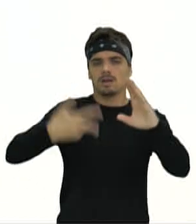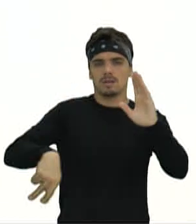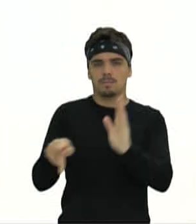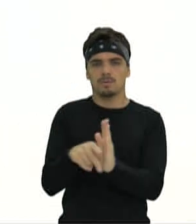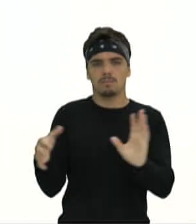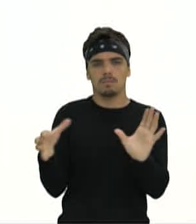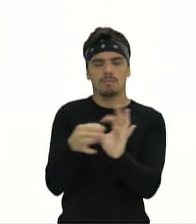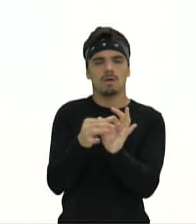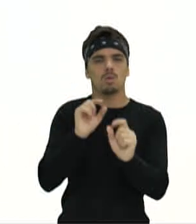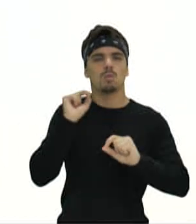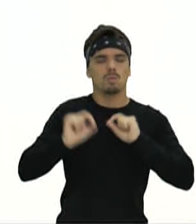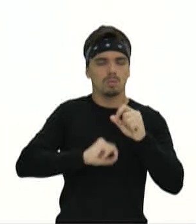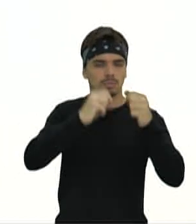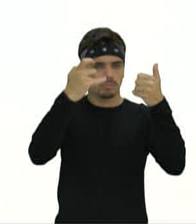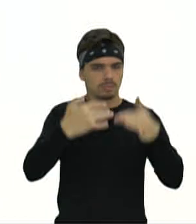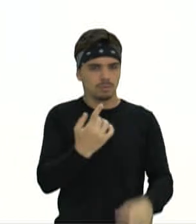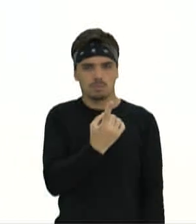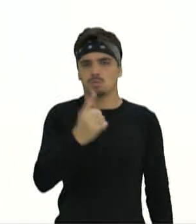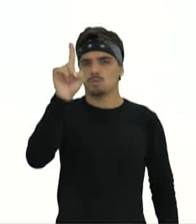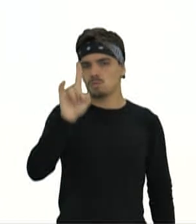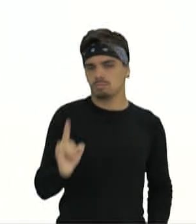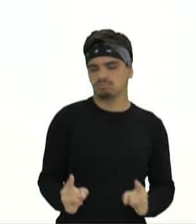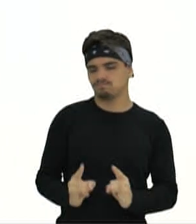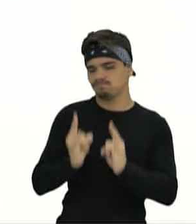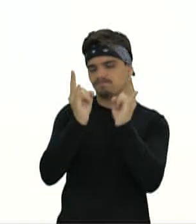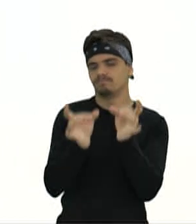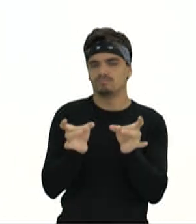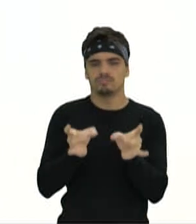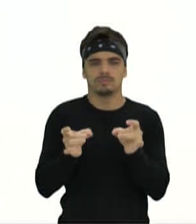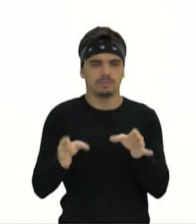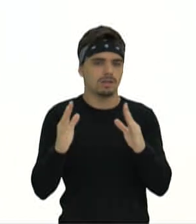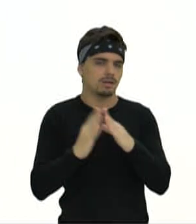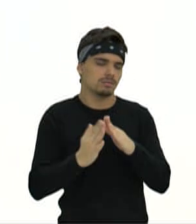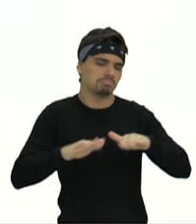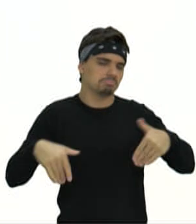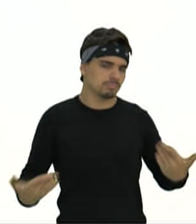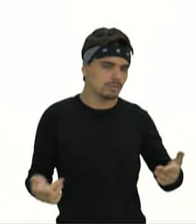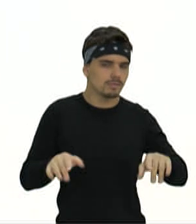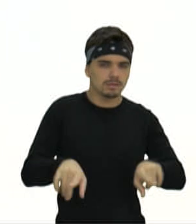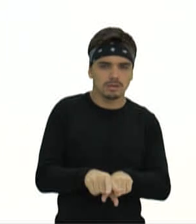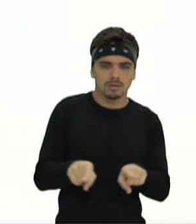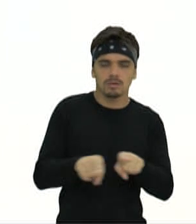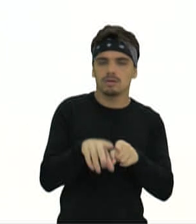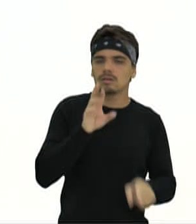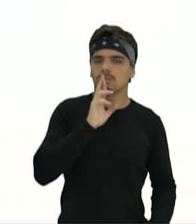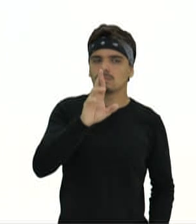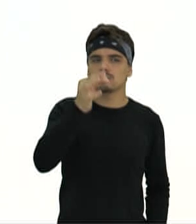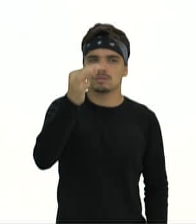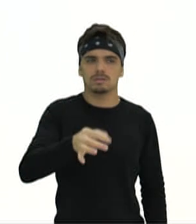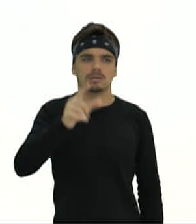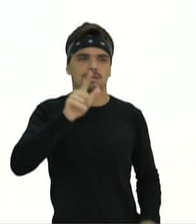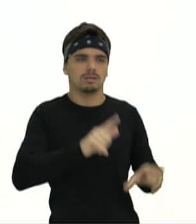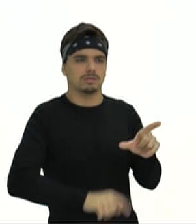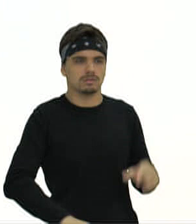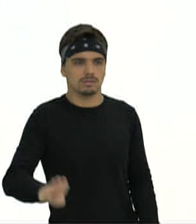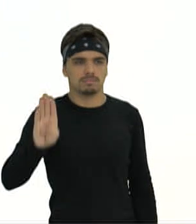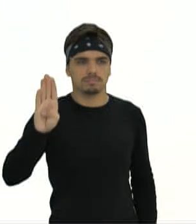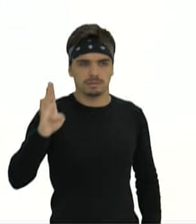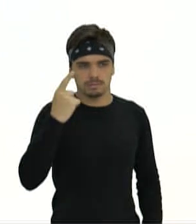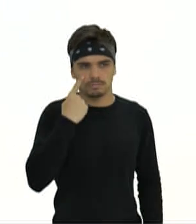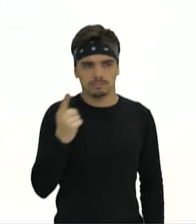fala sobre um imóvel, sobre a venda de uma casa, talvez. Então, a resposta certa seria a letra